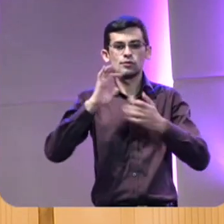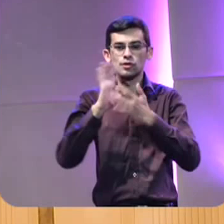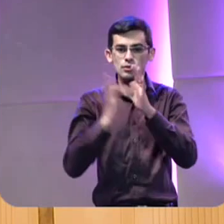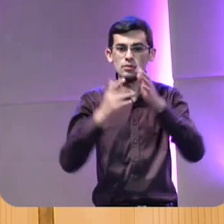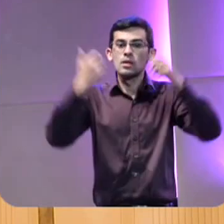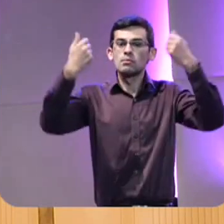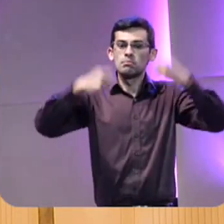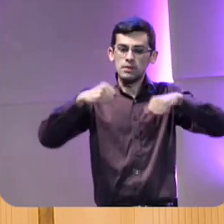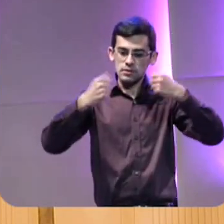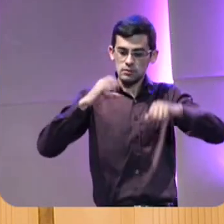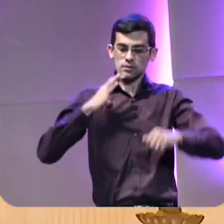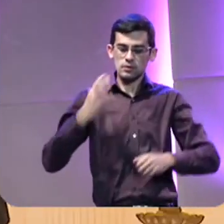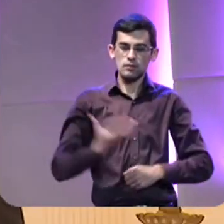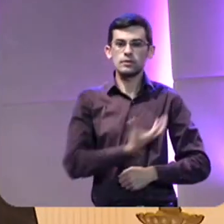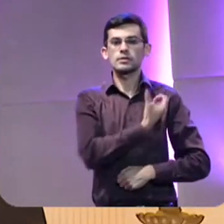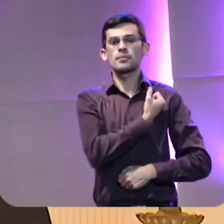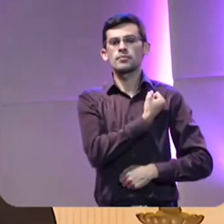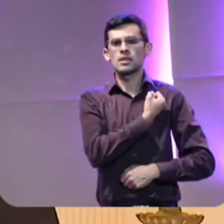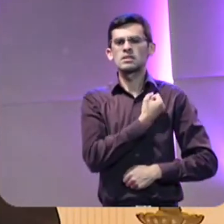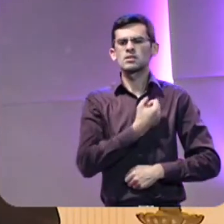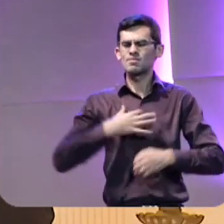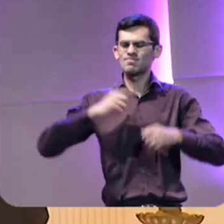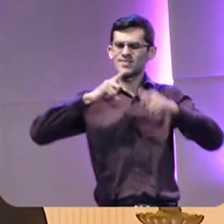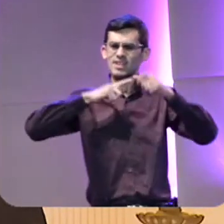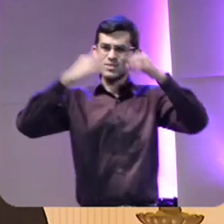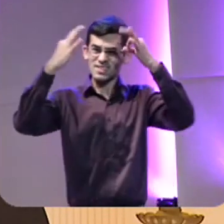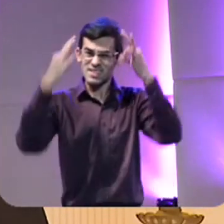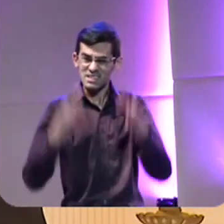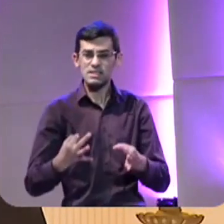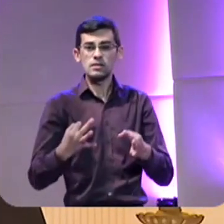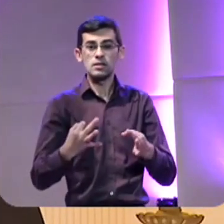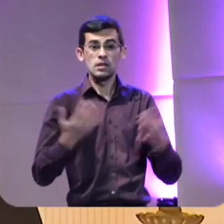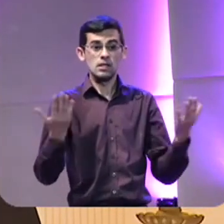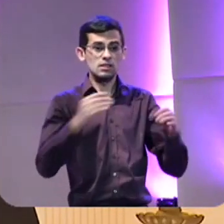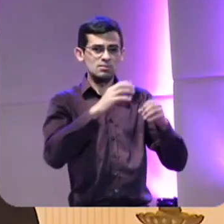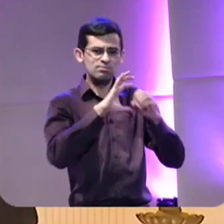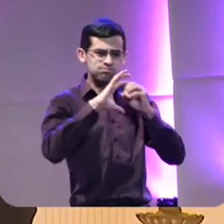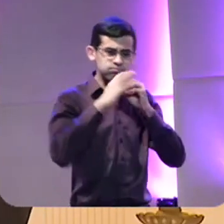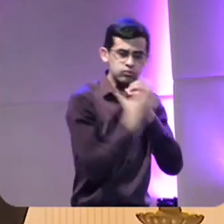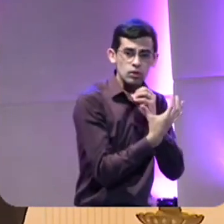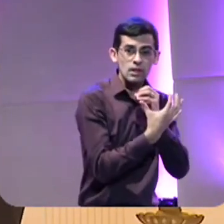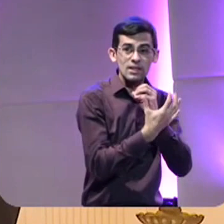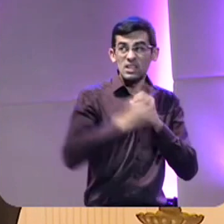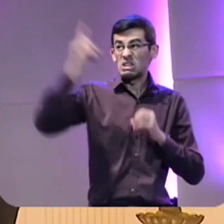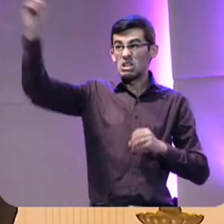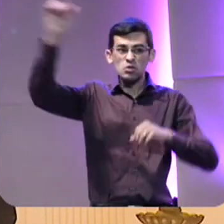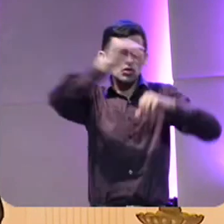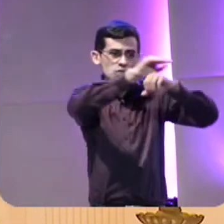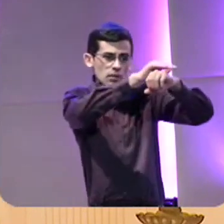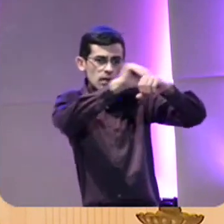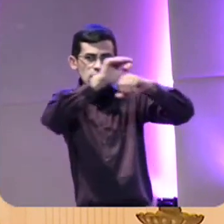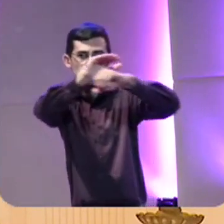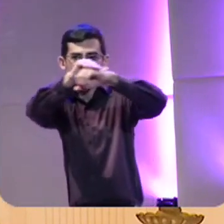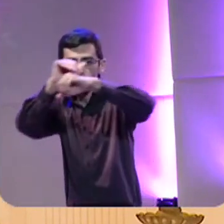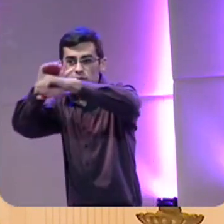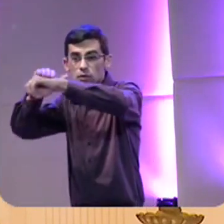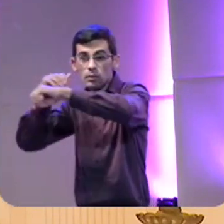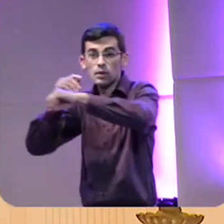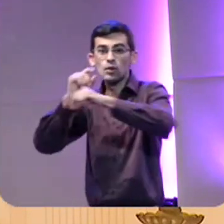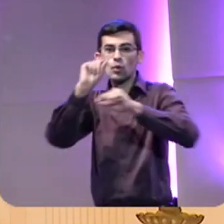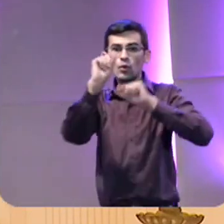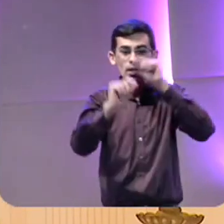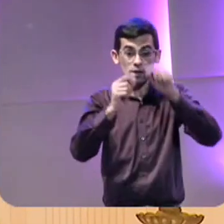salvação. E eu tenho certeza que esta pandemia é um grande chamado de Deus para que cada um de nós